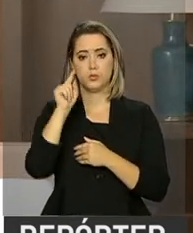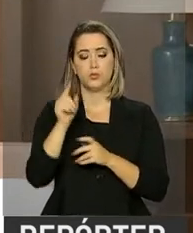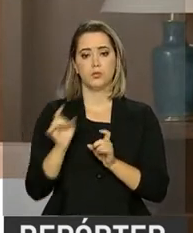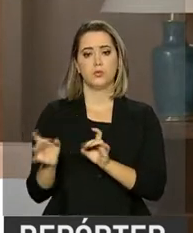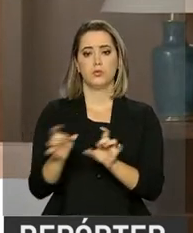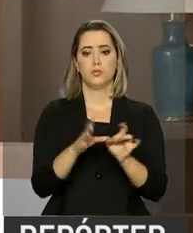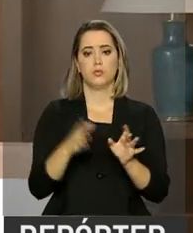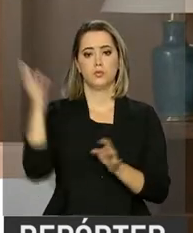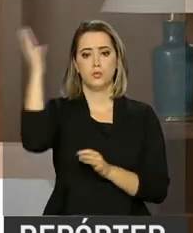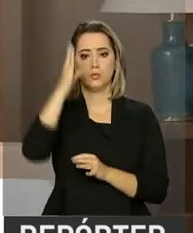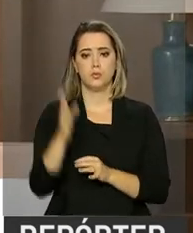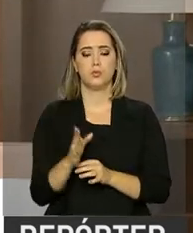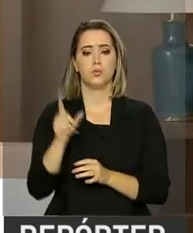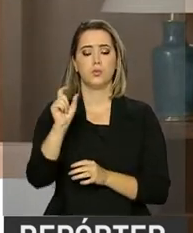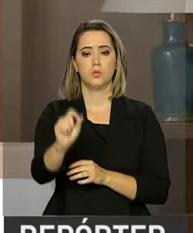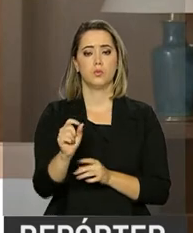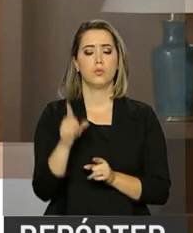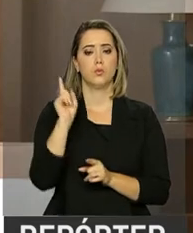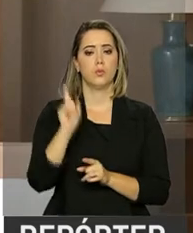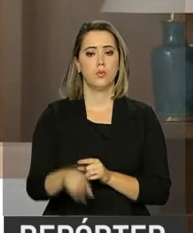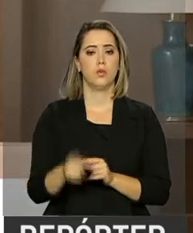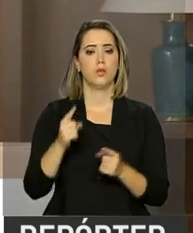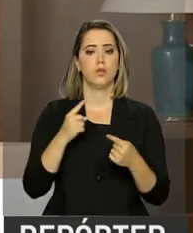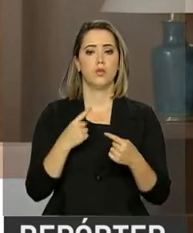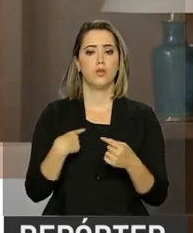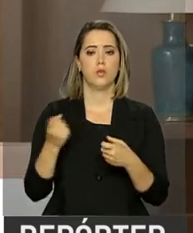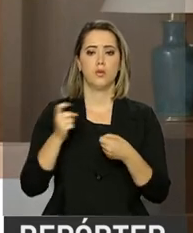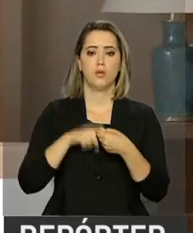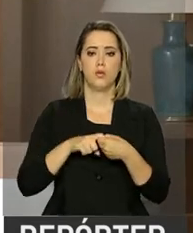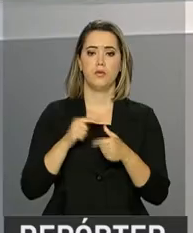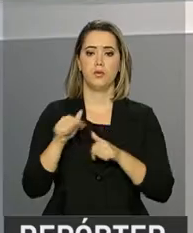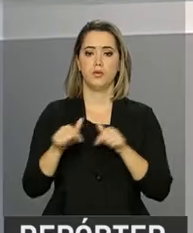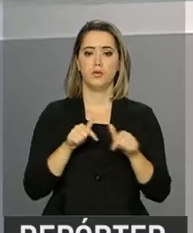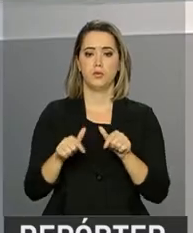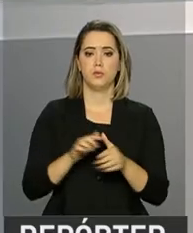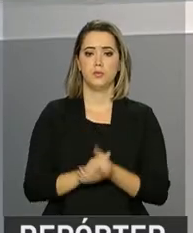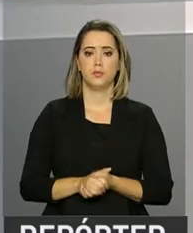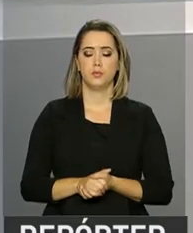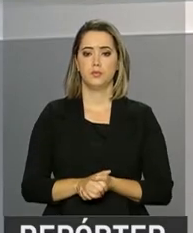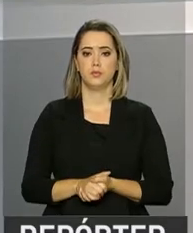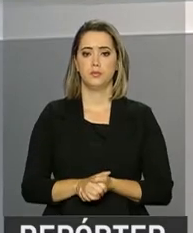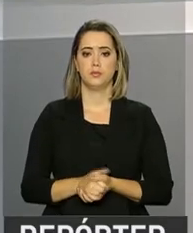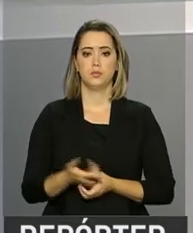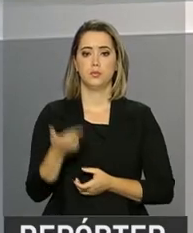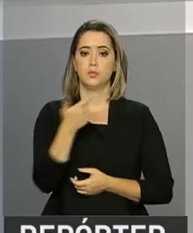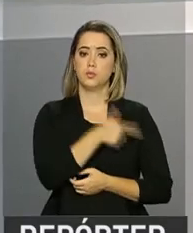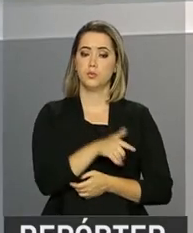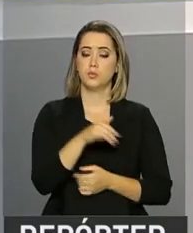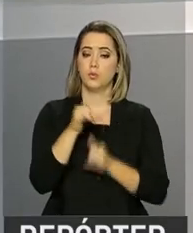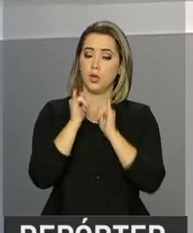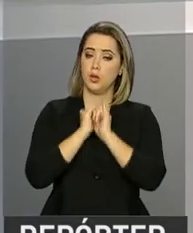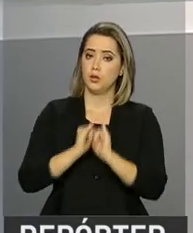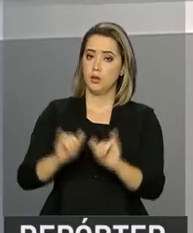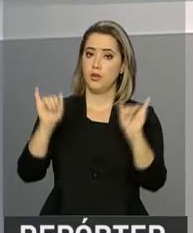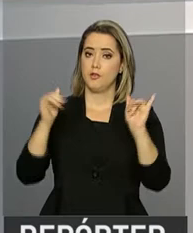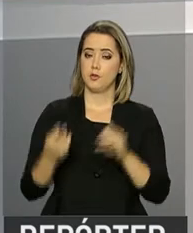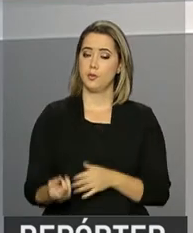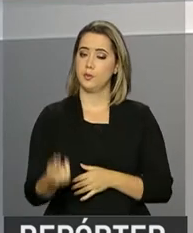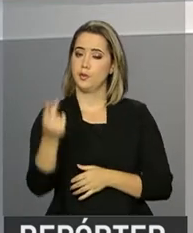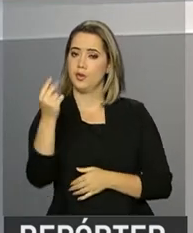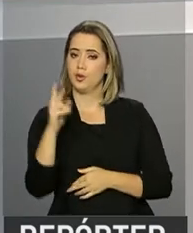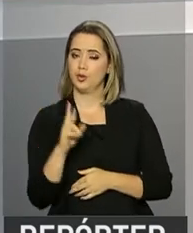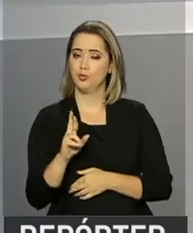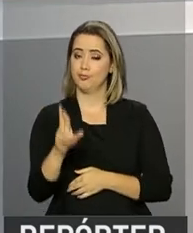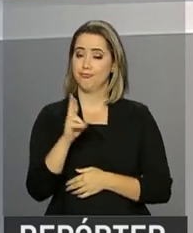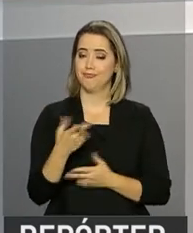as vendas no brasil o fator mais importante no momento é a volta do emprego e olha outra notícia para quem está esperando um dinheirinho extra